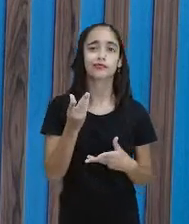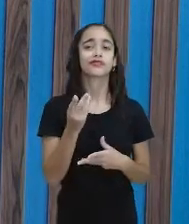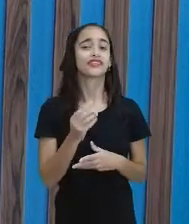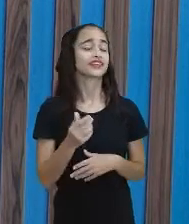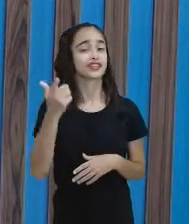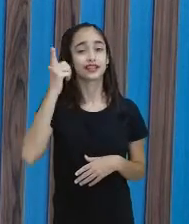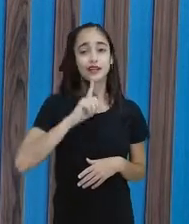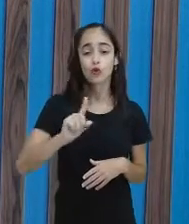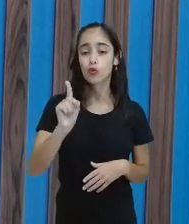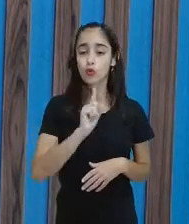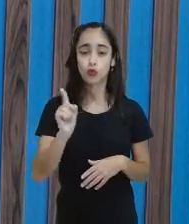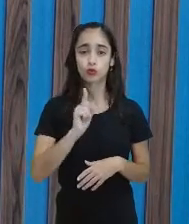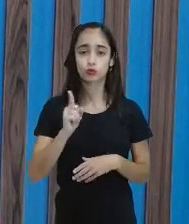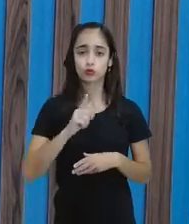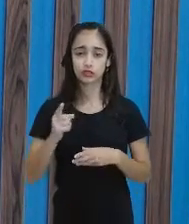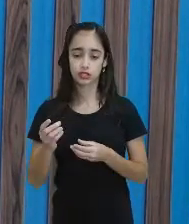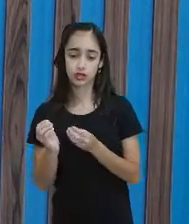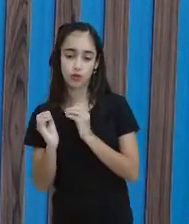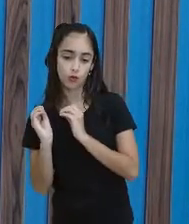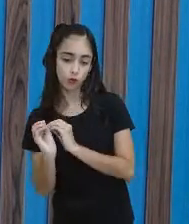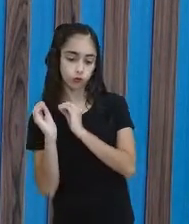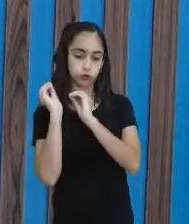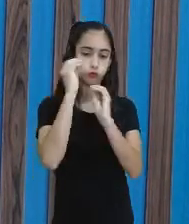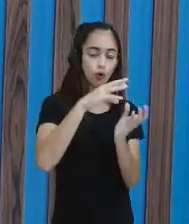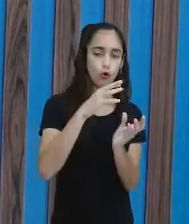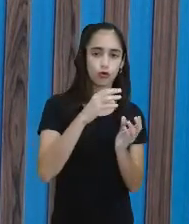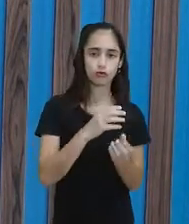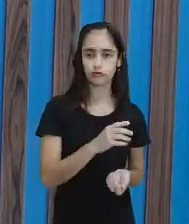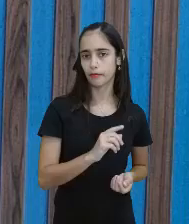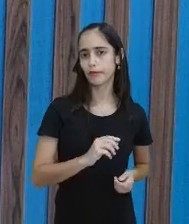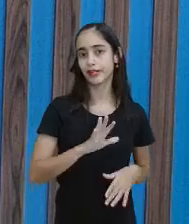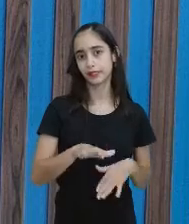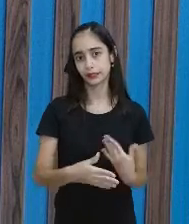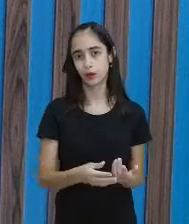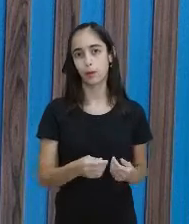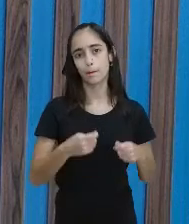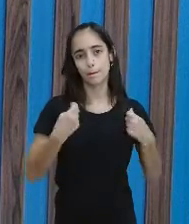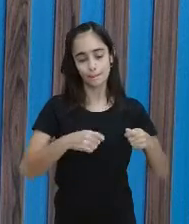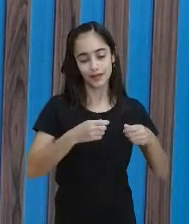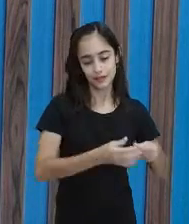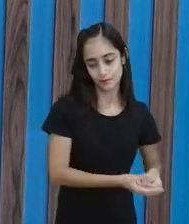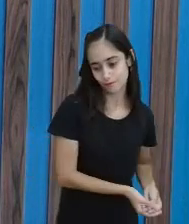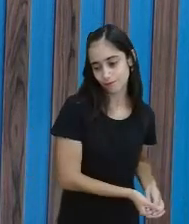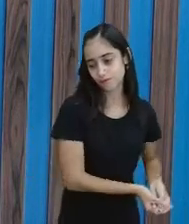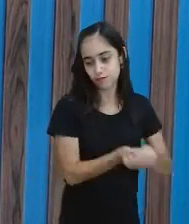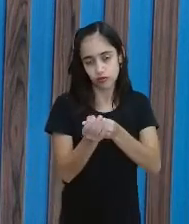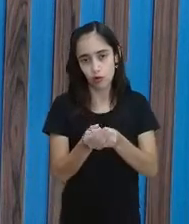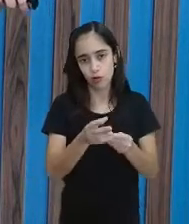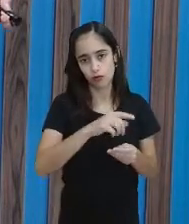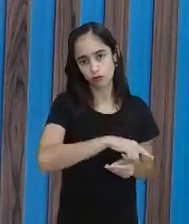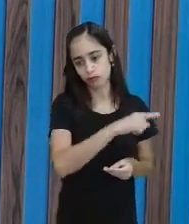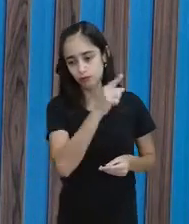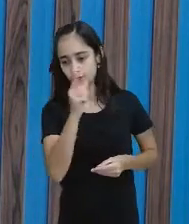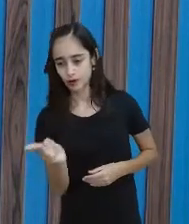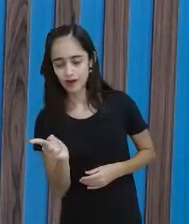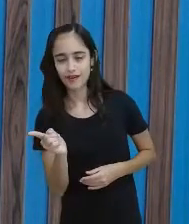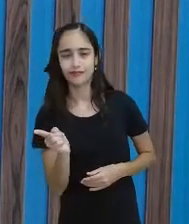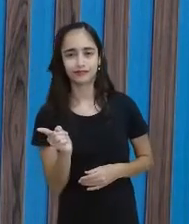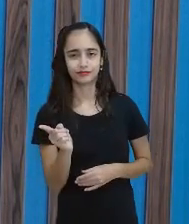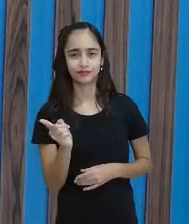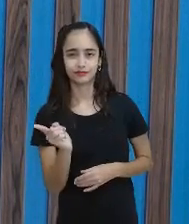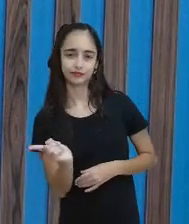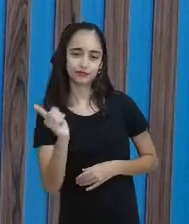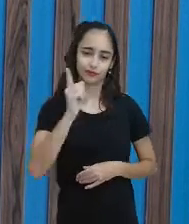consiga devolver, né? No caso do tênis, por exemplo, a bola pode bater no chão, mas eu preciso devolver